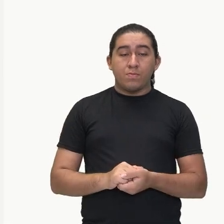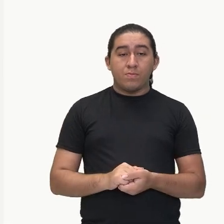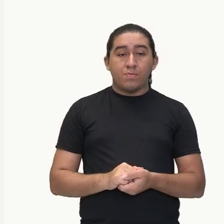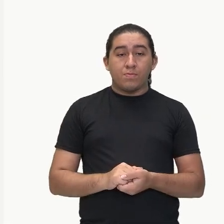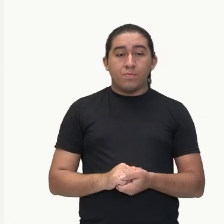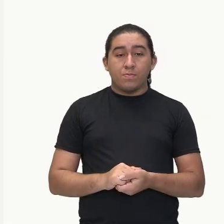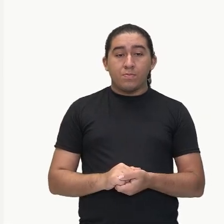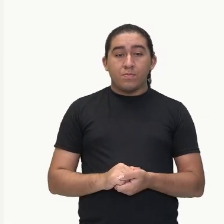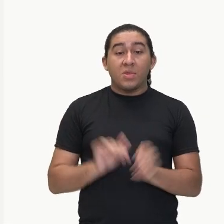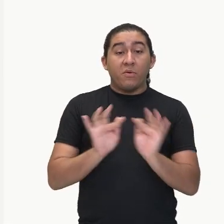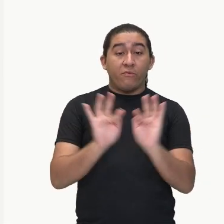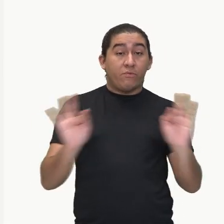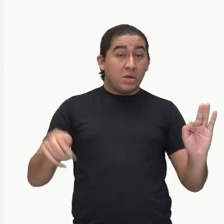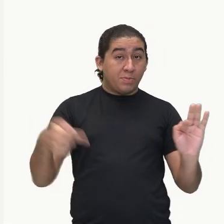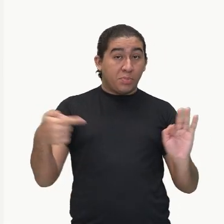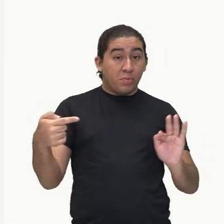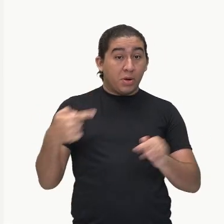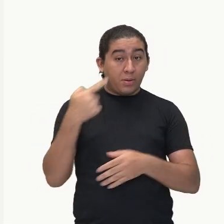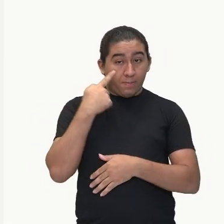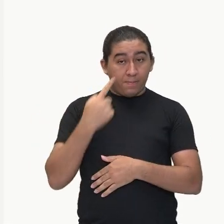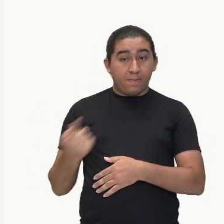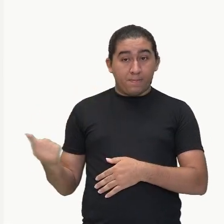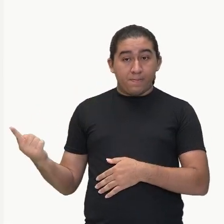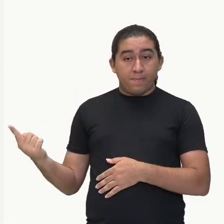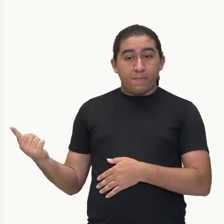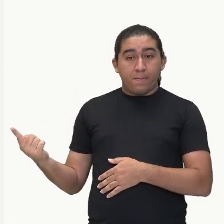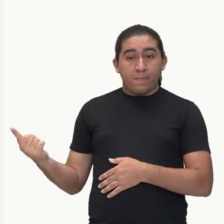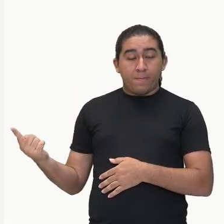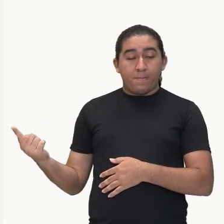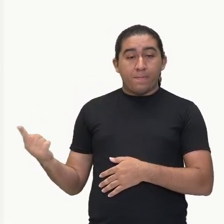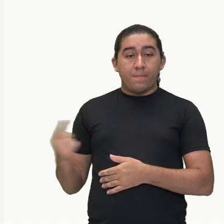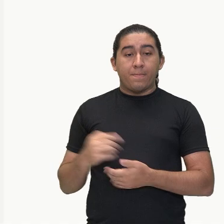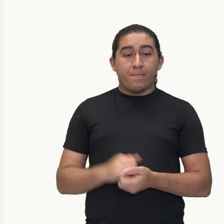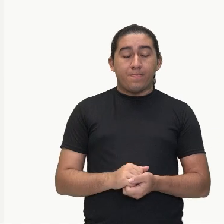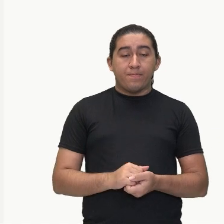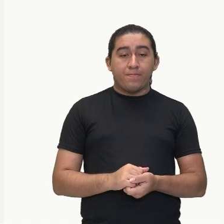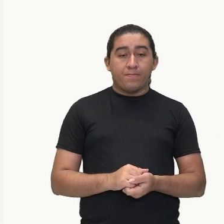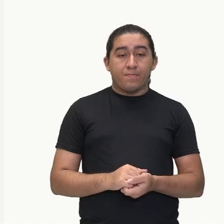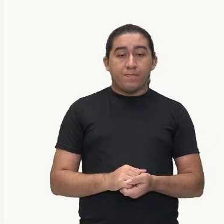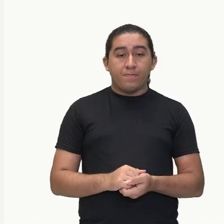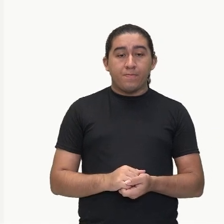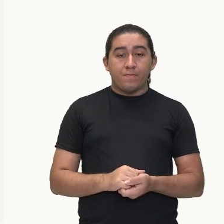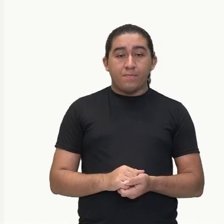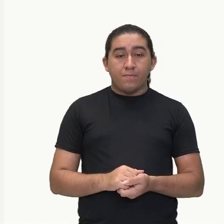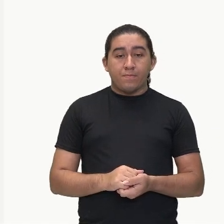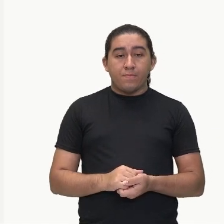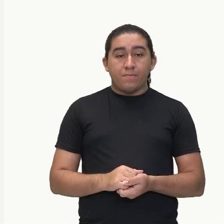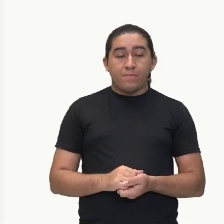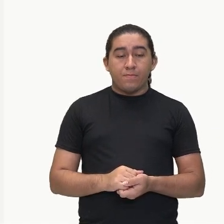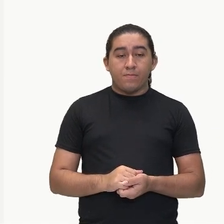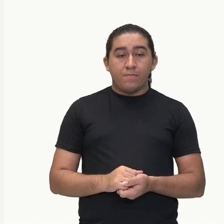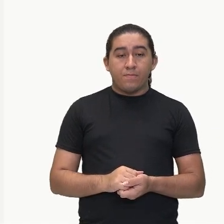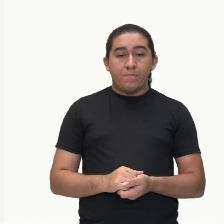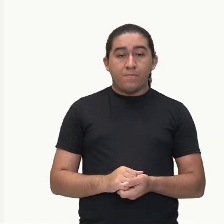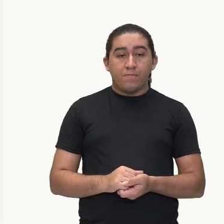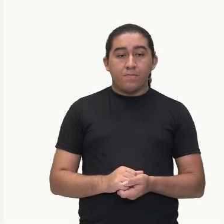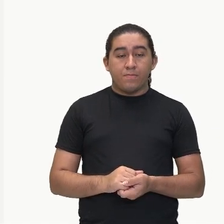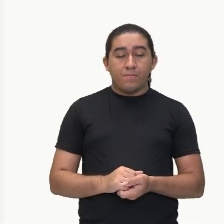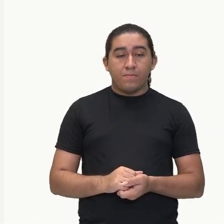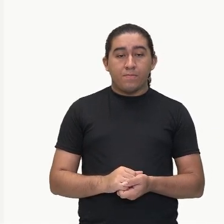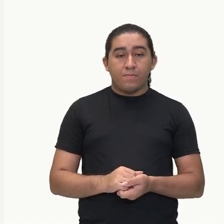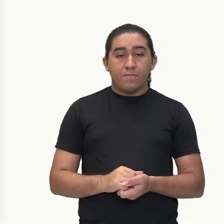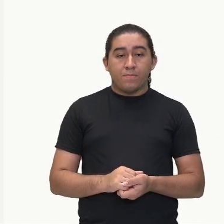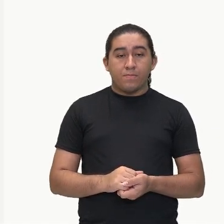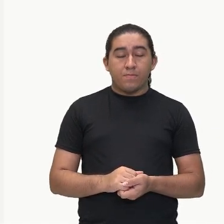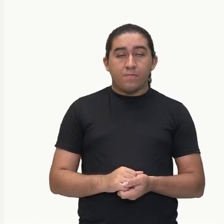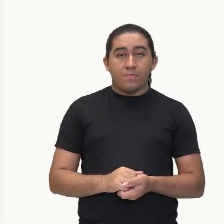Fui eu quem afirmou. Fui eu quem afirmou. Eu posso colocar na